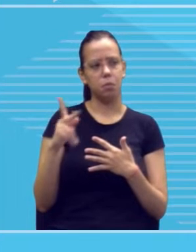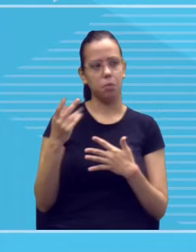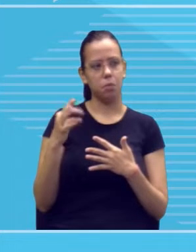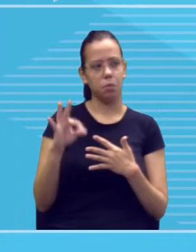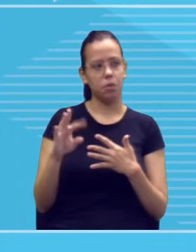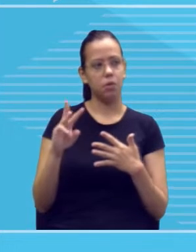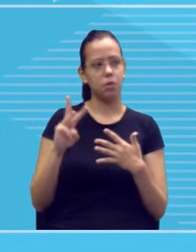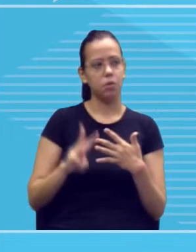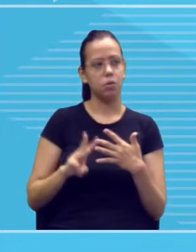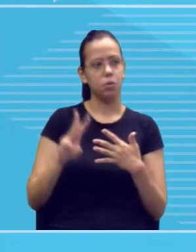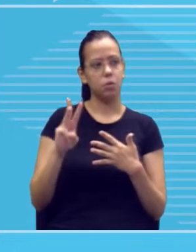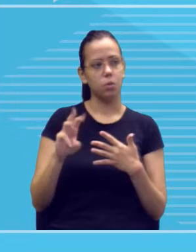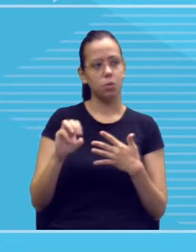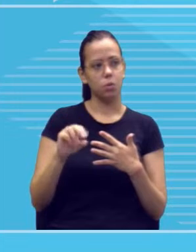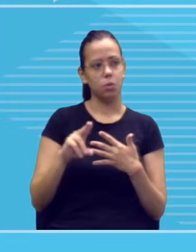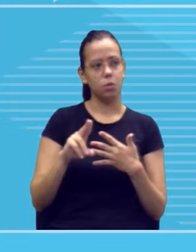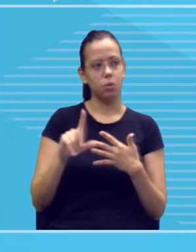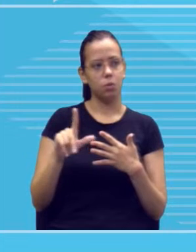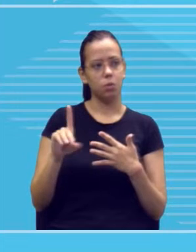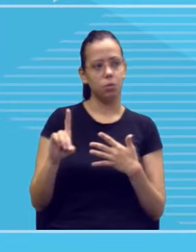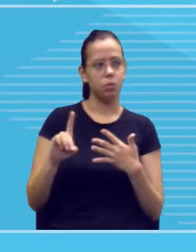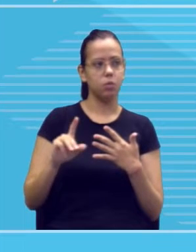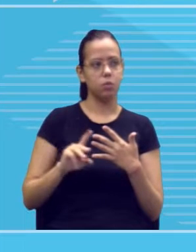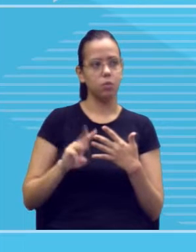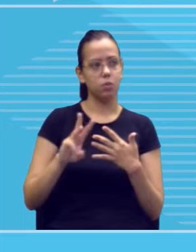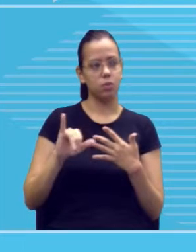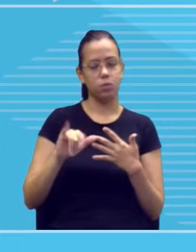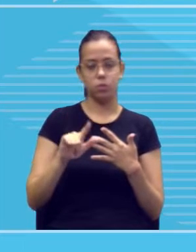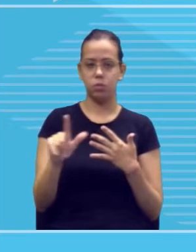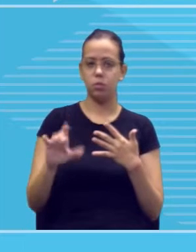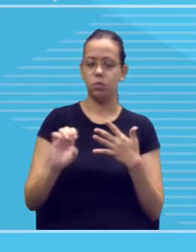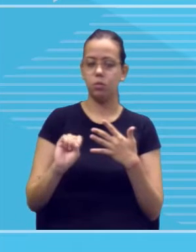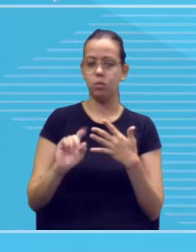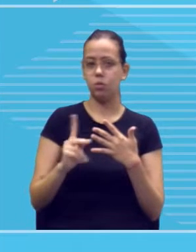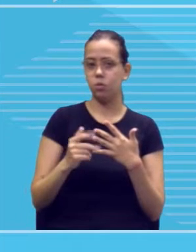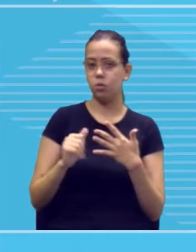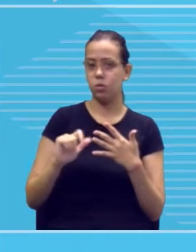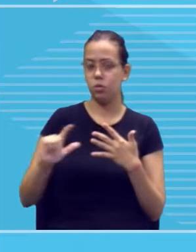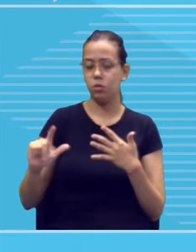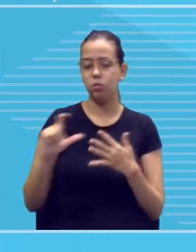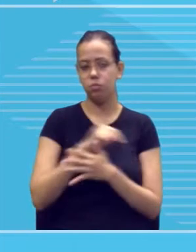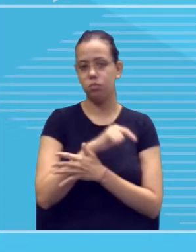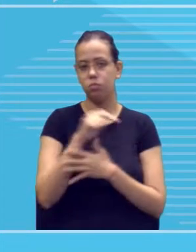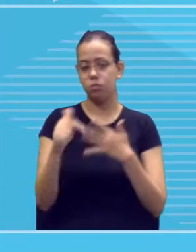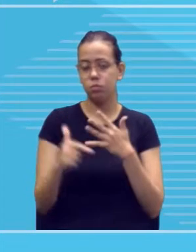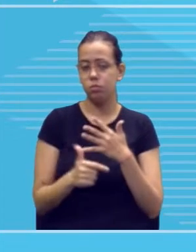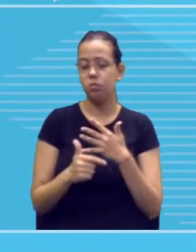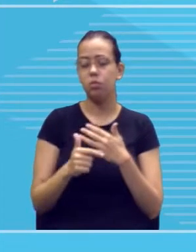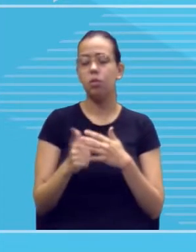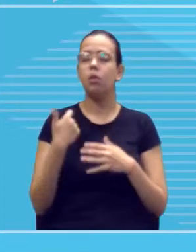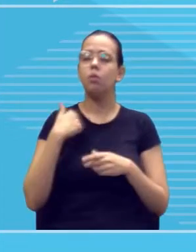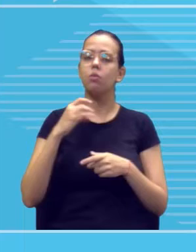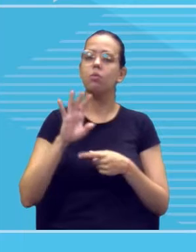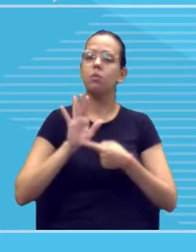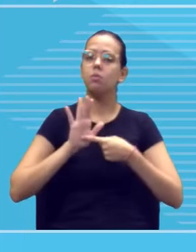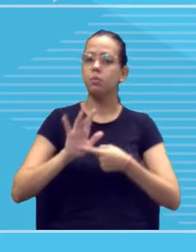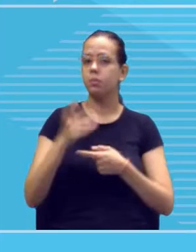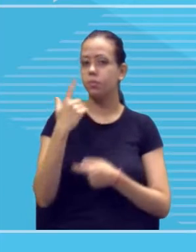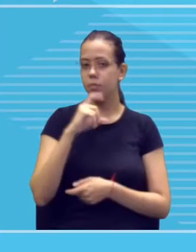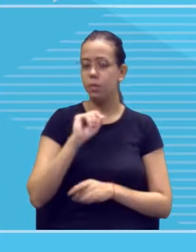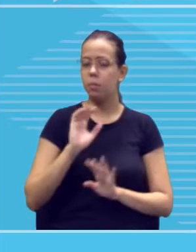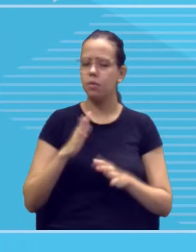aqui gente só apresentando para vocês quem são esses verbos modais Não se preocupe não a gente vai